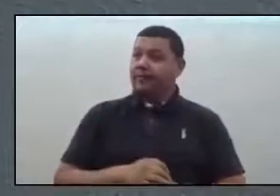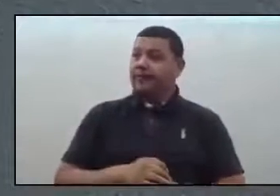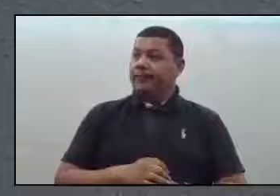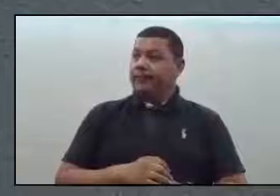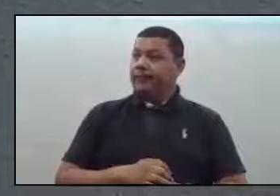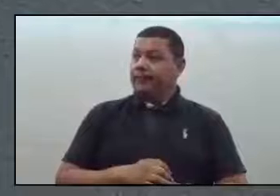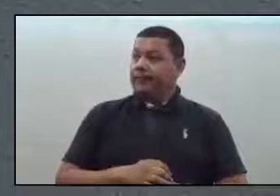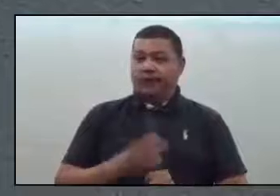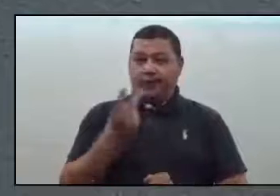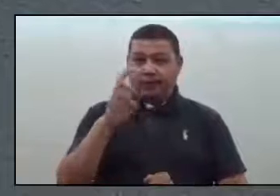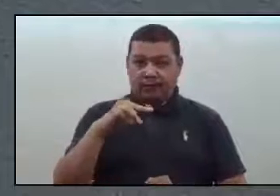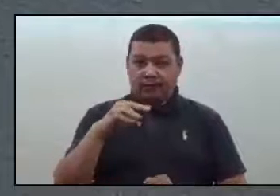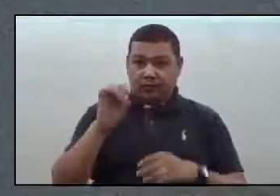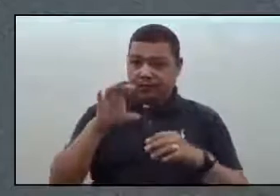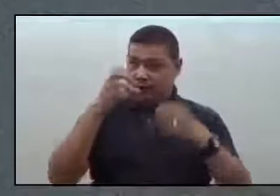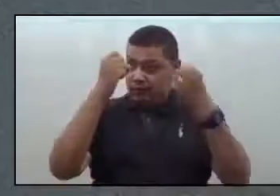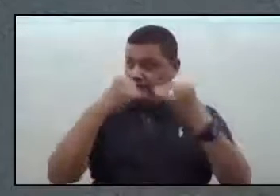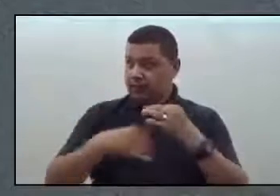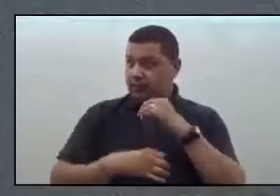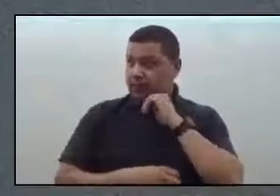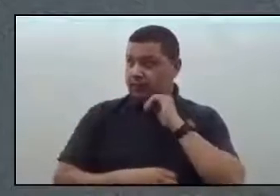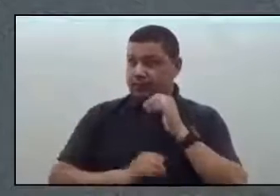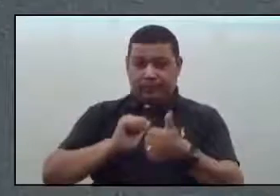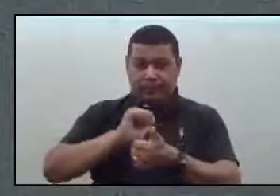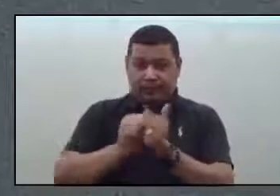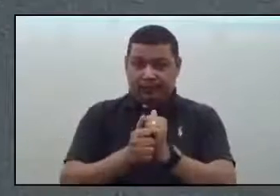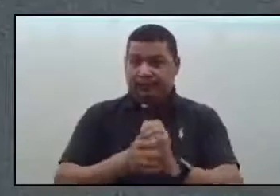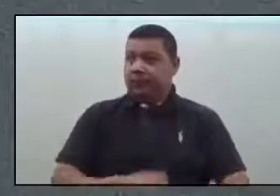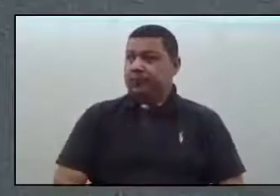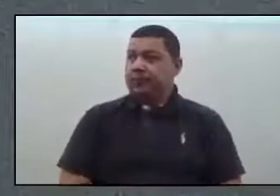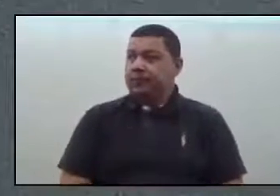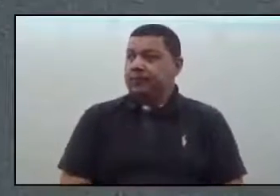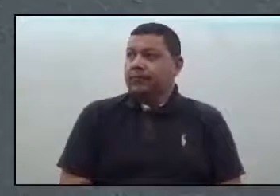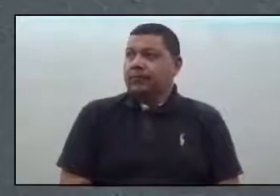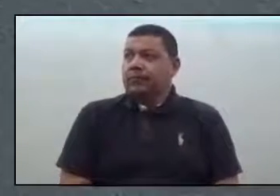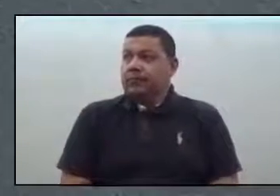Presidente, 2 minutinhos só para falar um pouquinho também do esporte. Queria que,